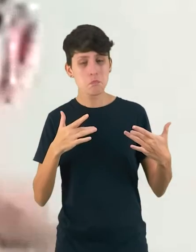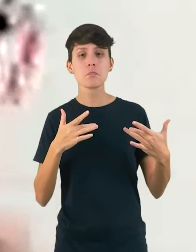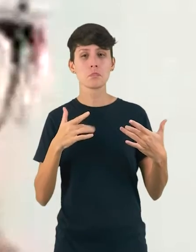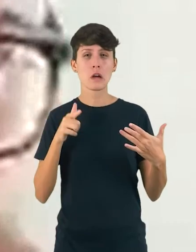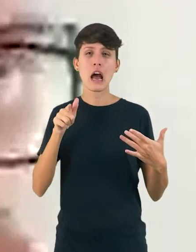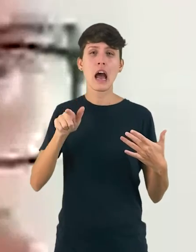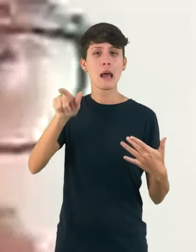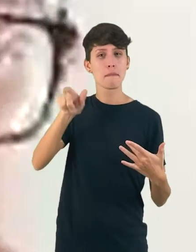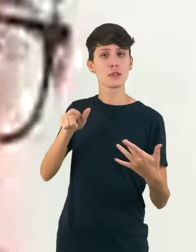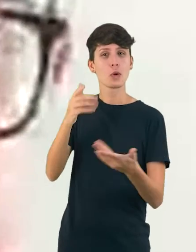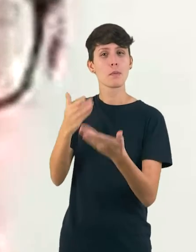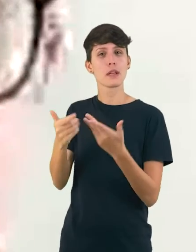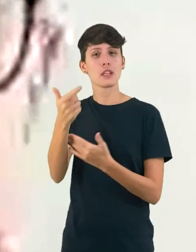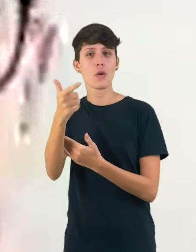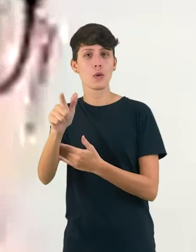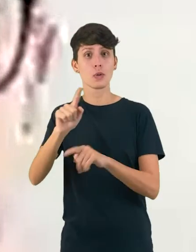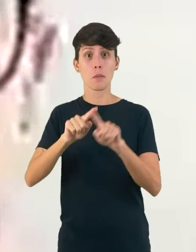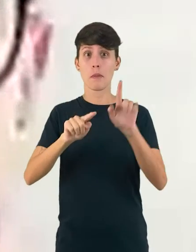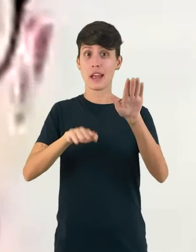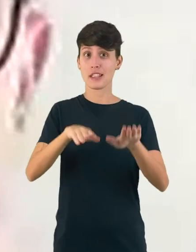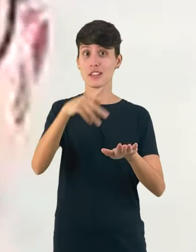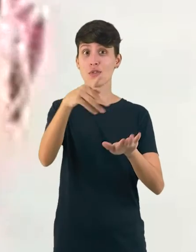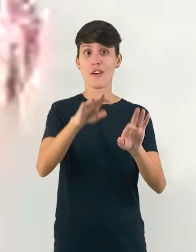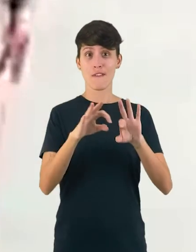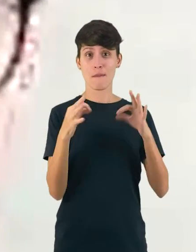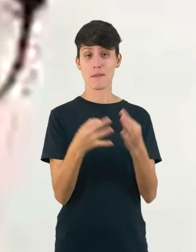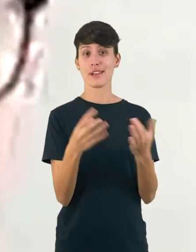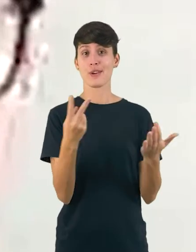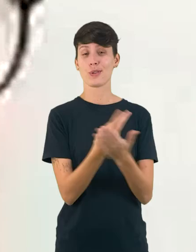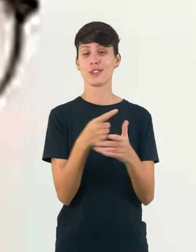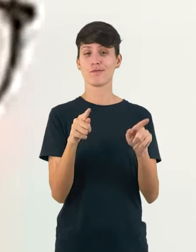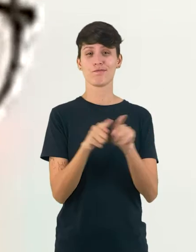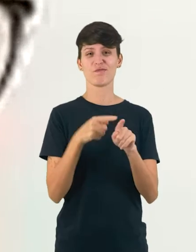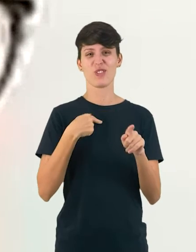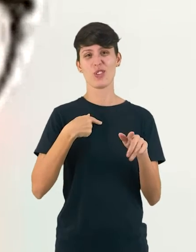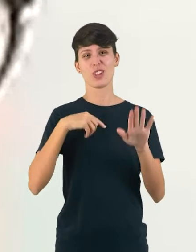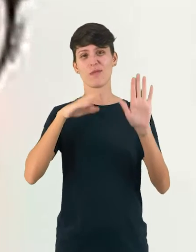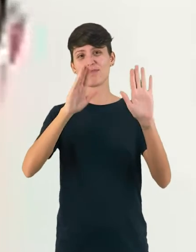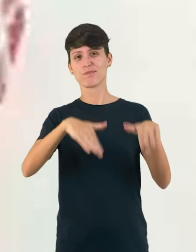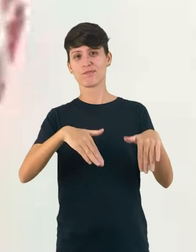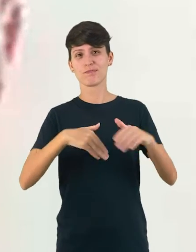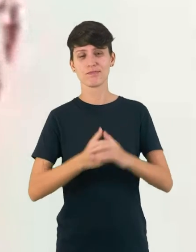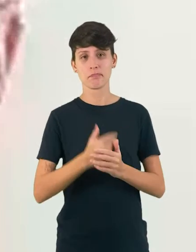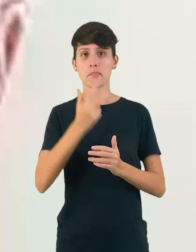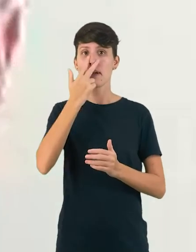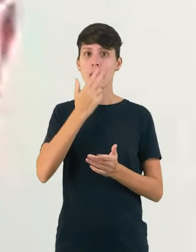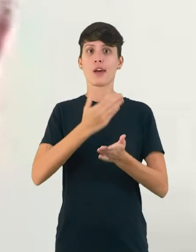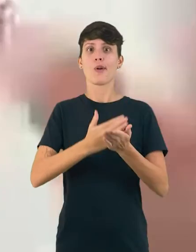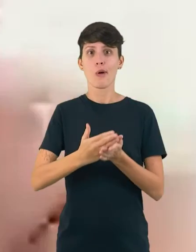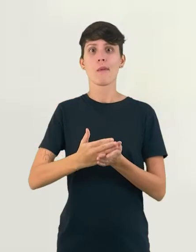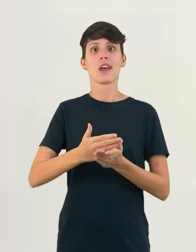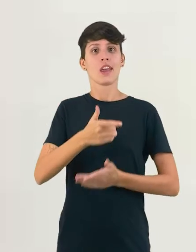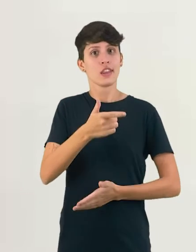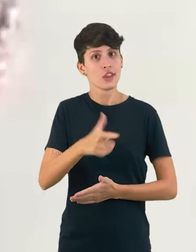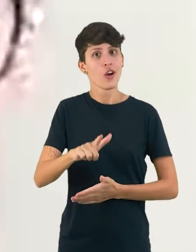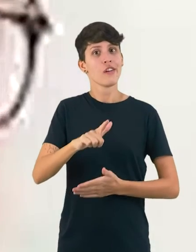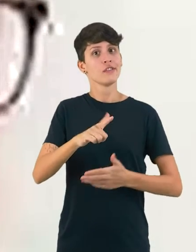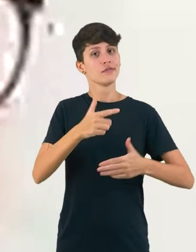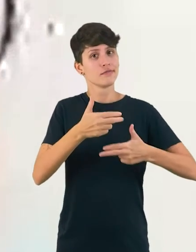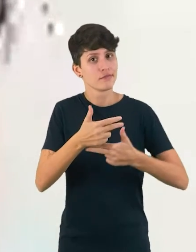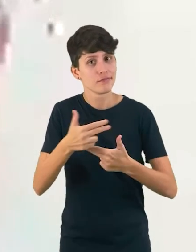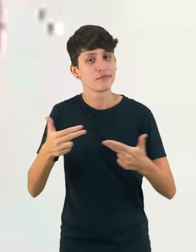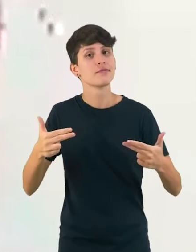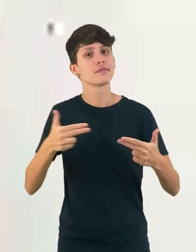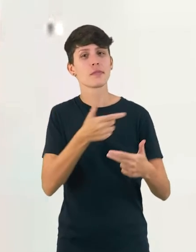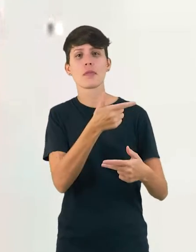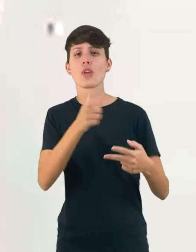esteja solidário ao luto do outro, ele pode estar acontecendo na sua família. Então, é como se reiniciasse o